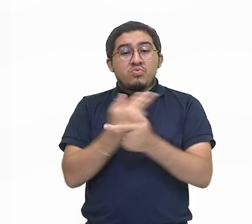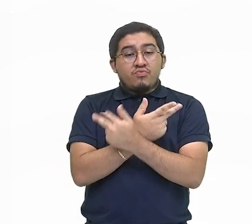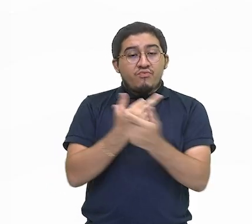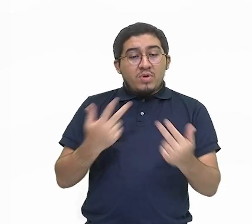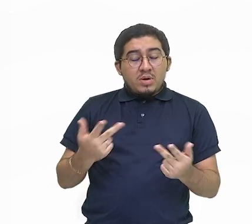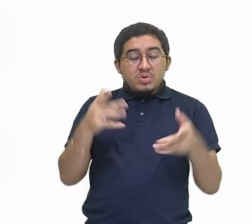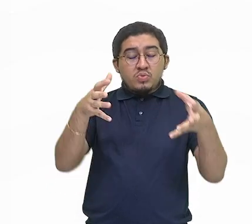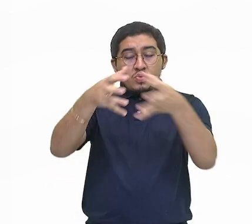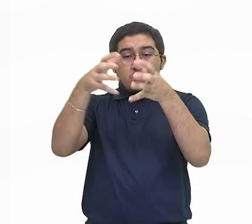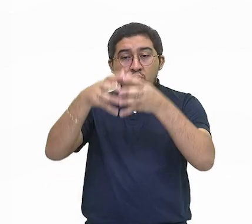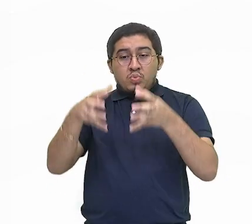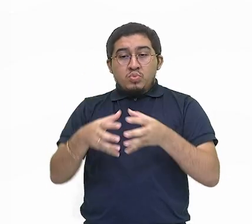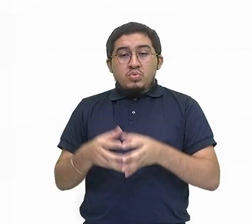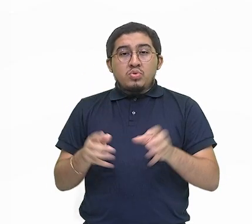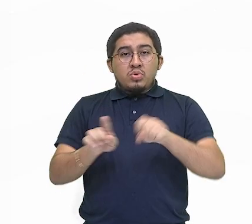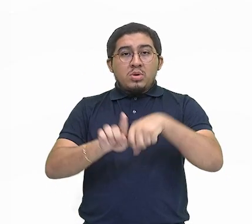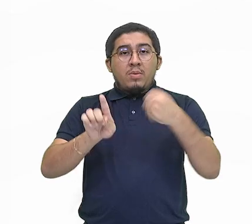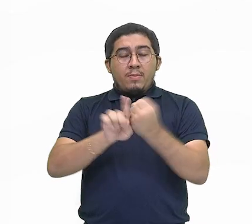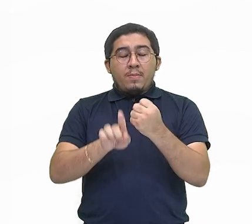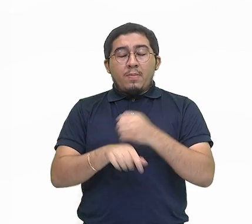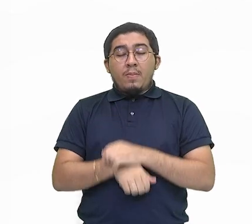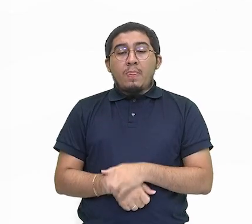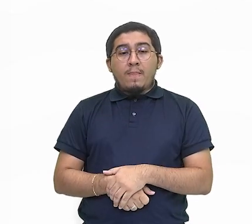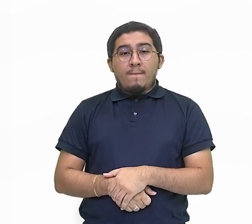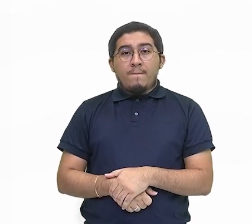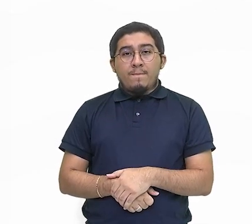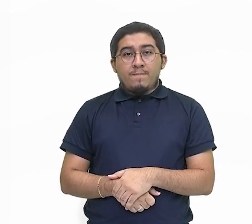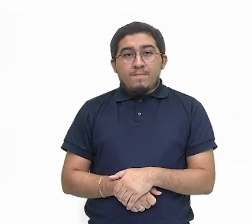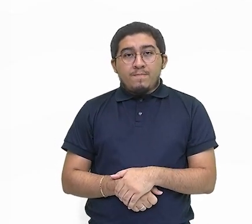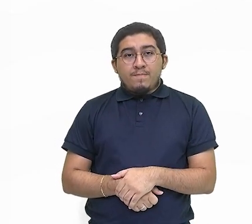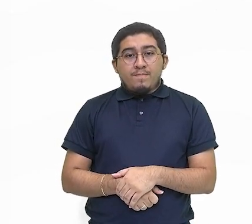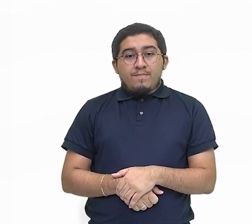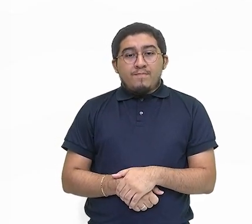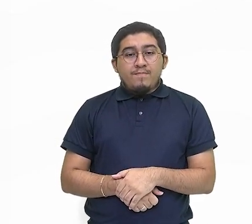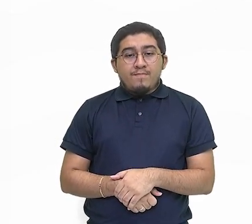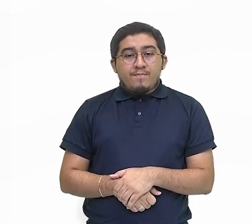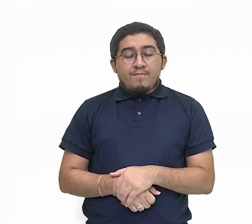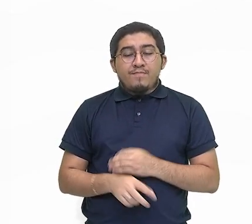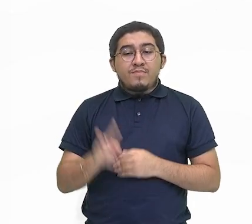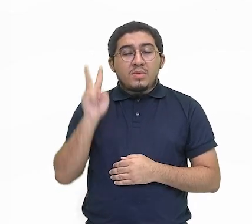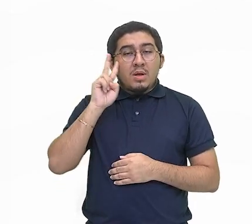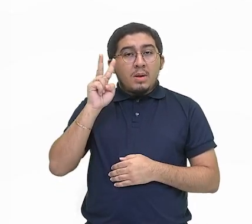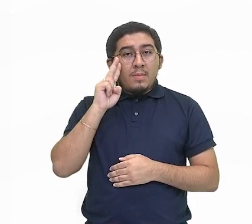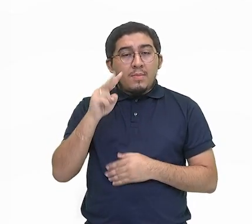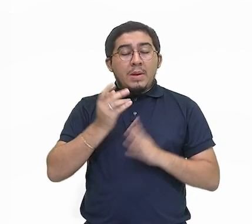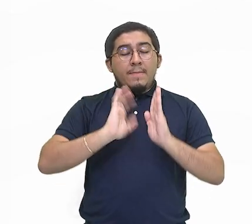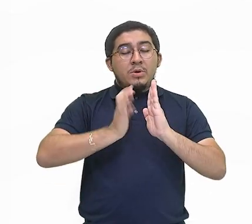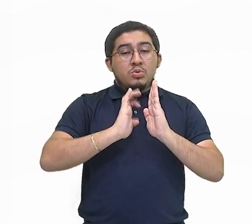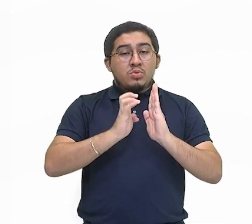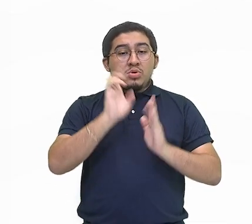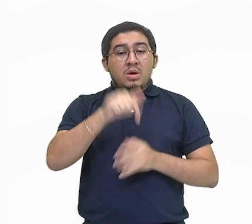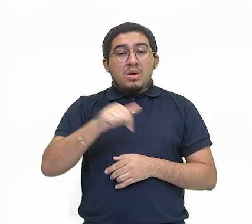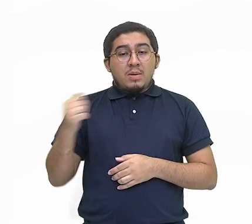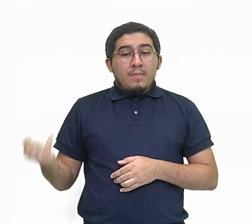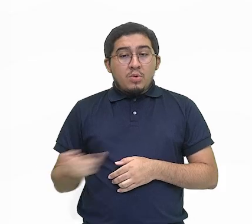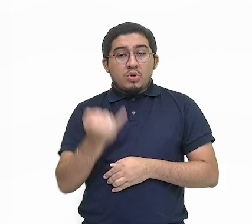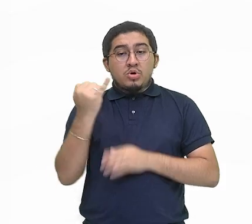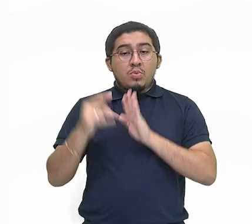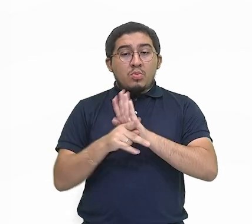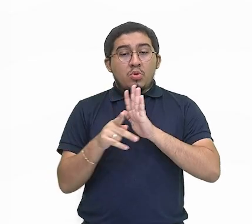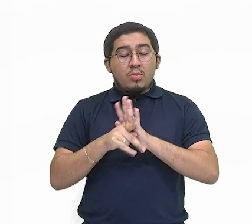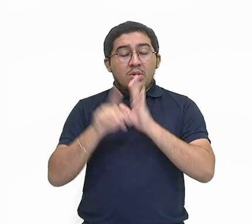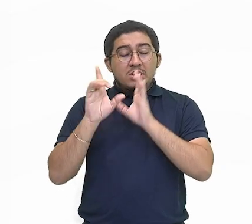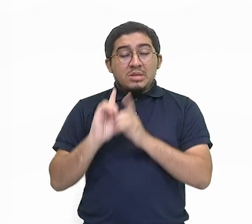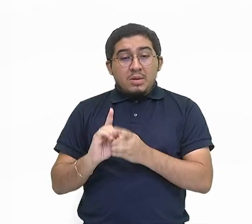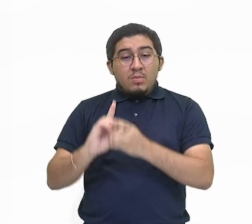mais classes. Só frisando que os partidos políticos, eles são fundamentais à democracia,